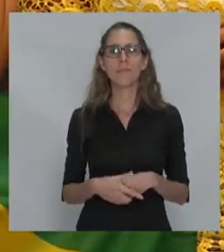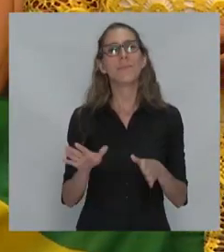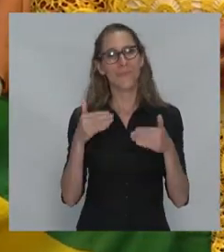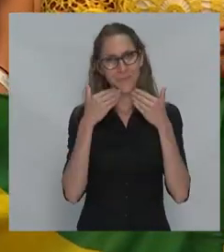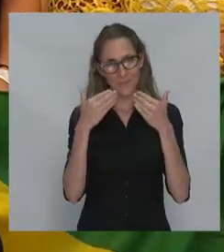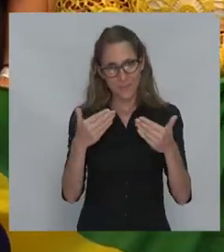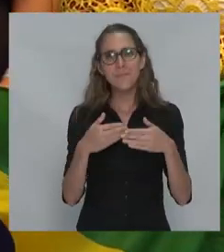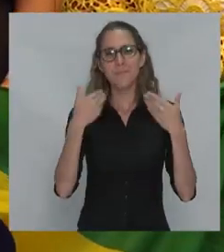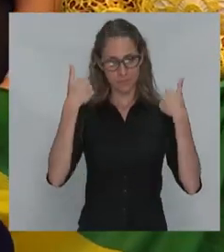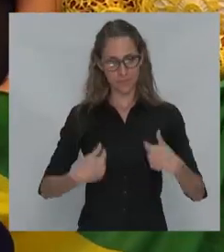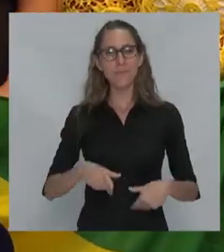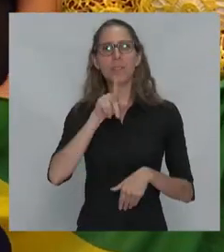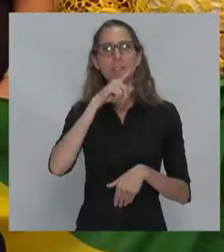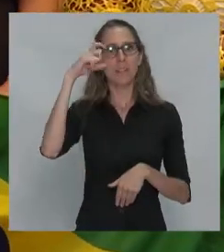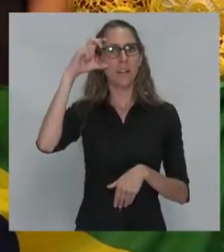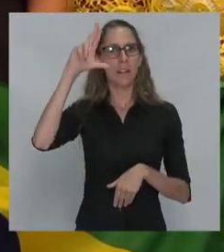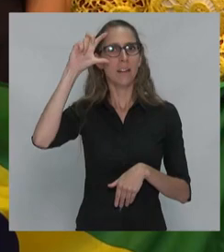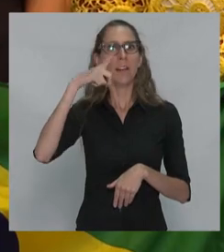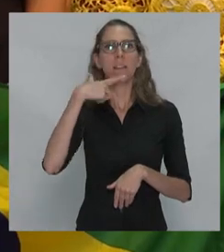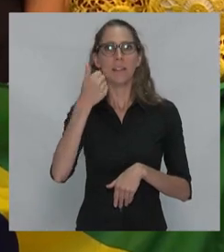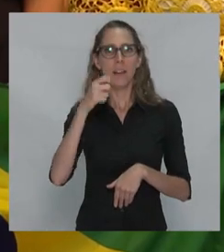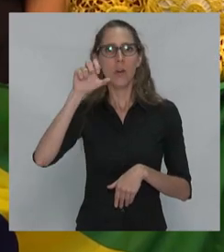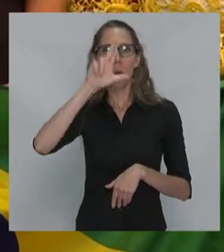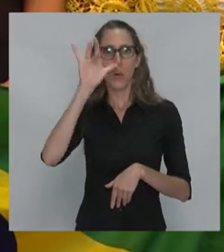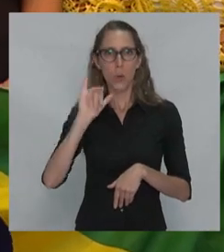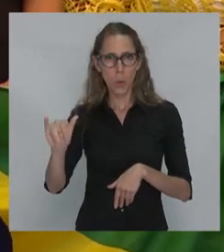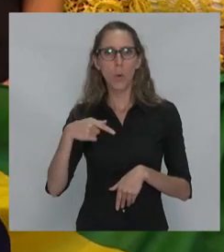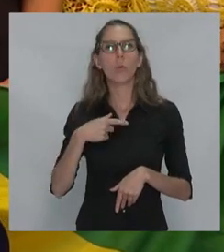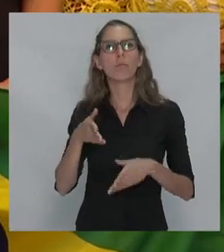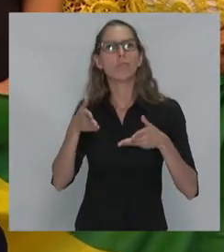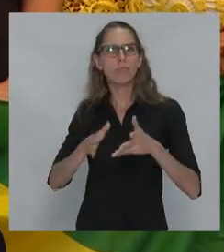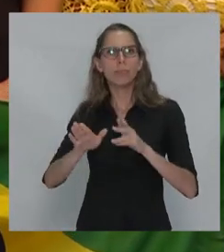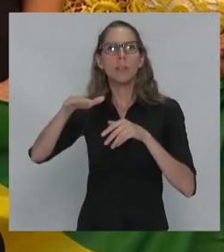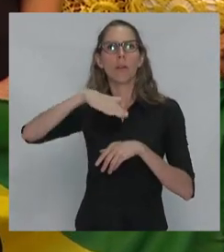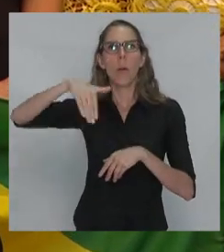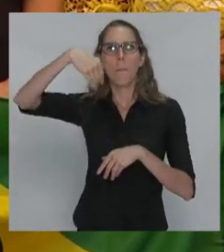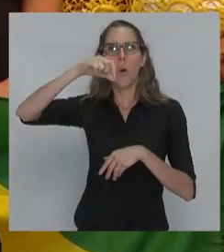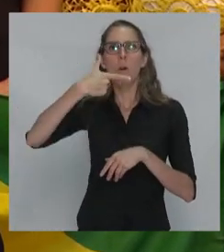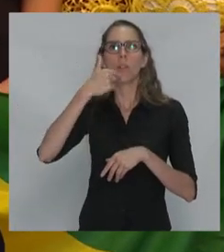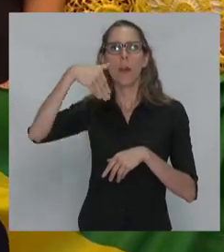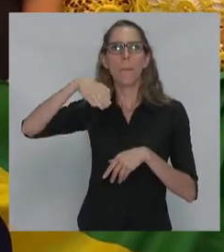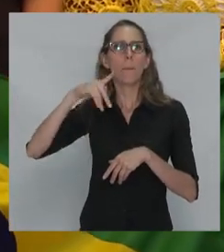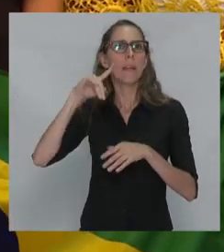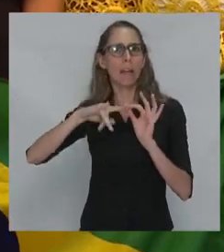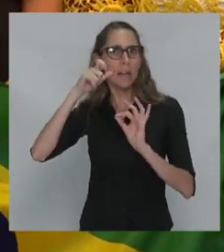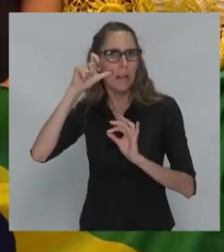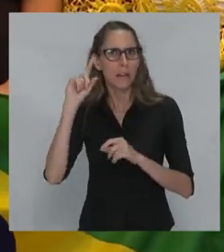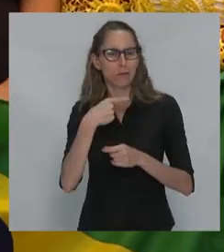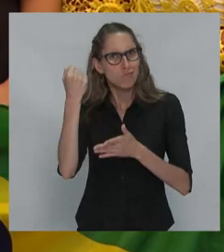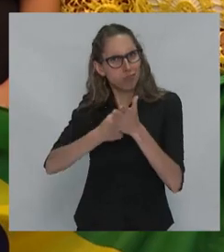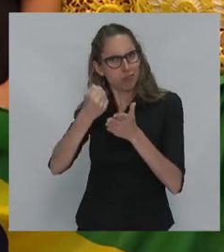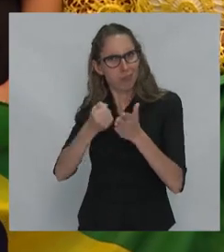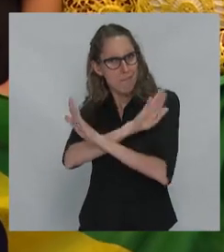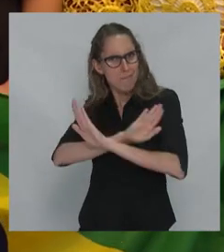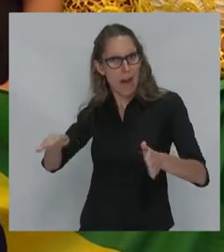Eu sou Teresa Cruz e Silva e venho de Moçambique. A nossa luta contra o racismo foi também uma luta